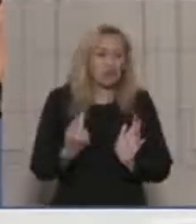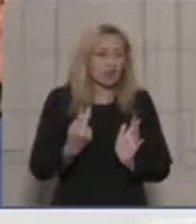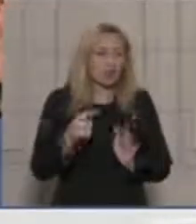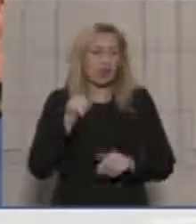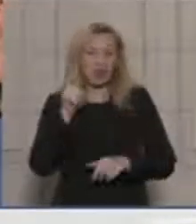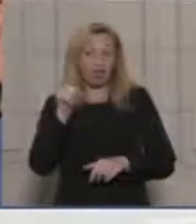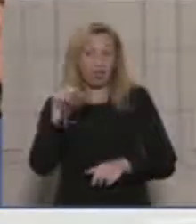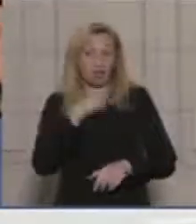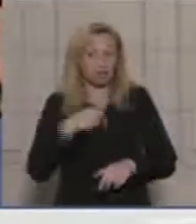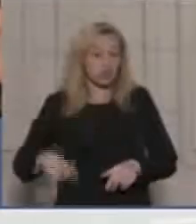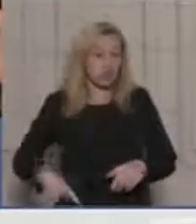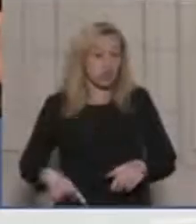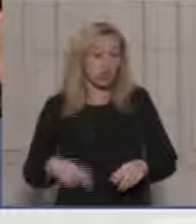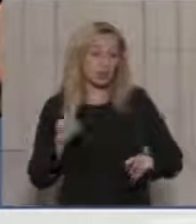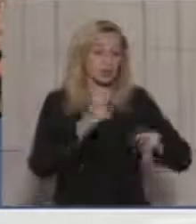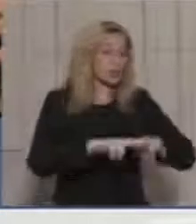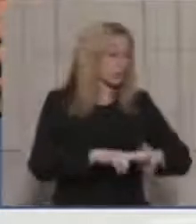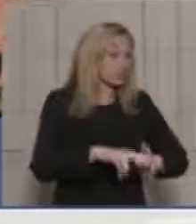hora.